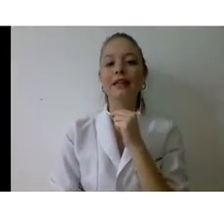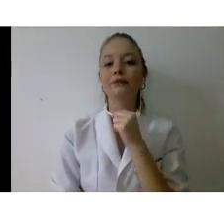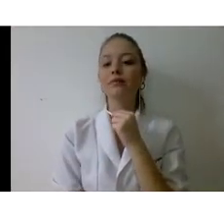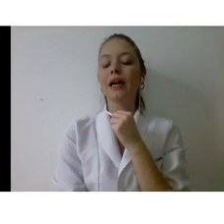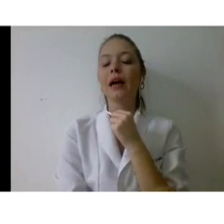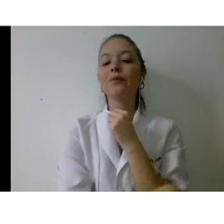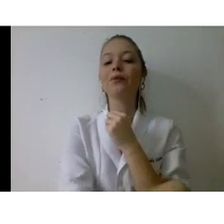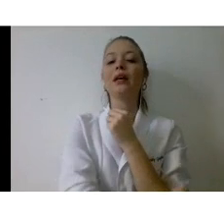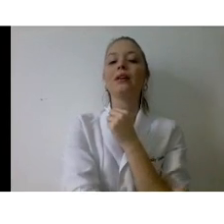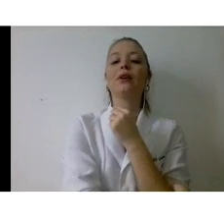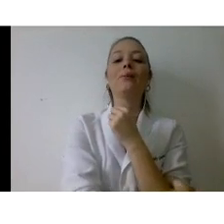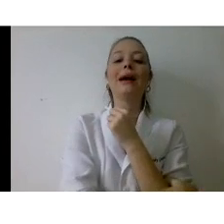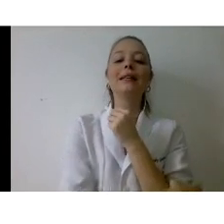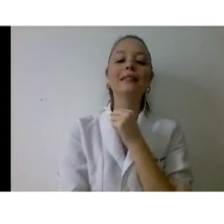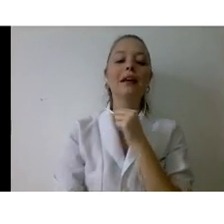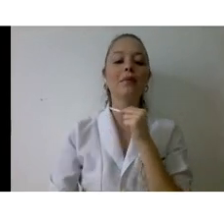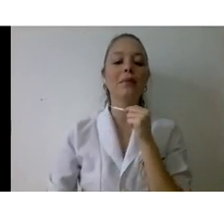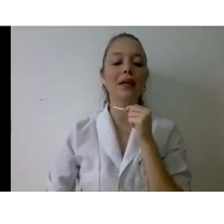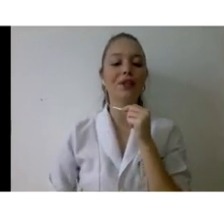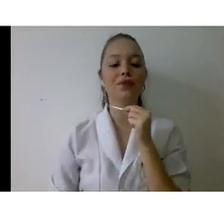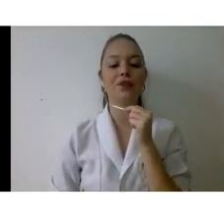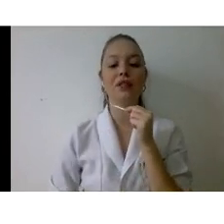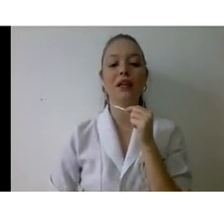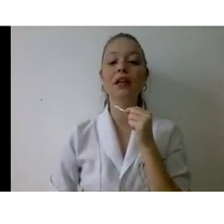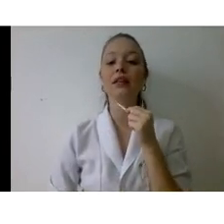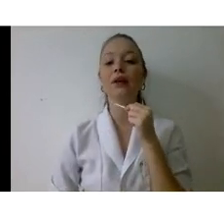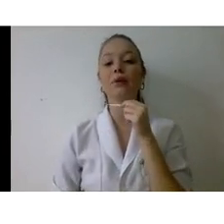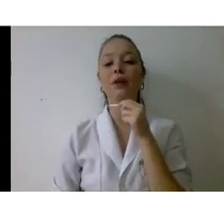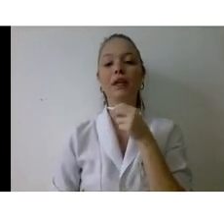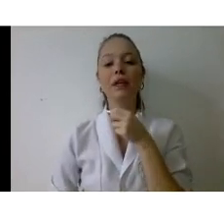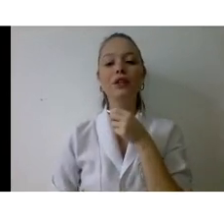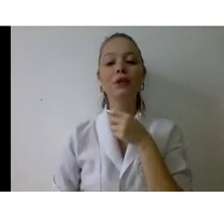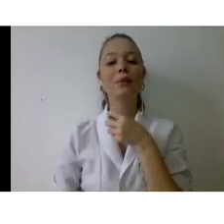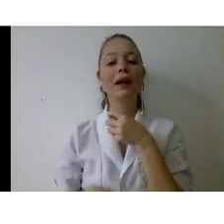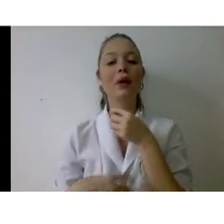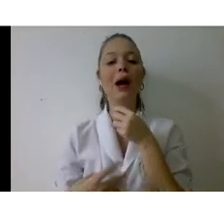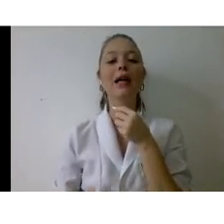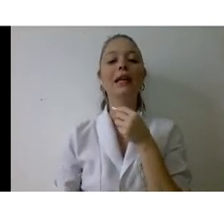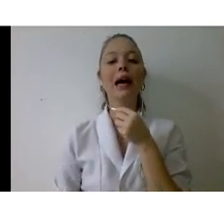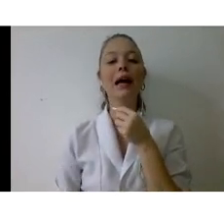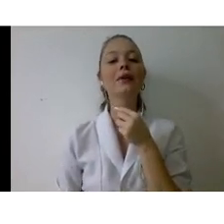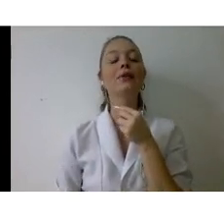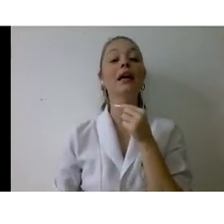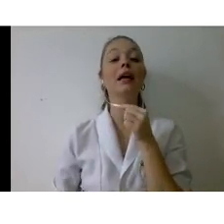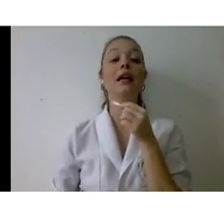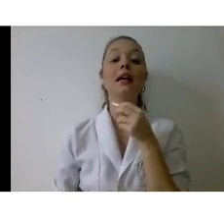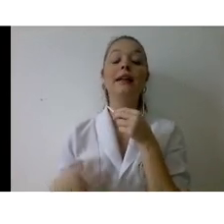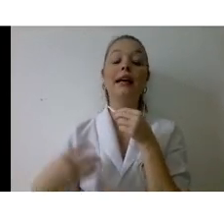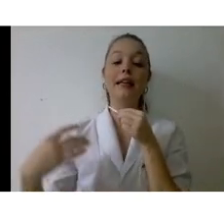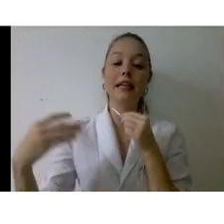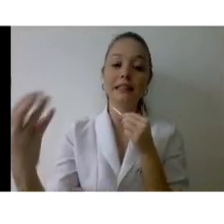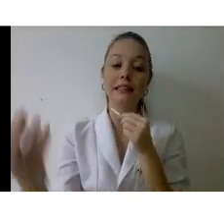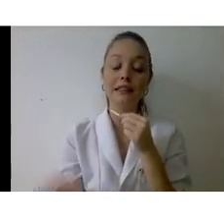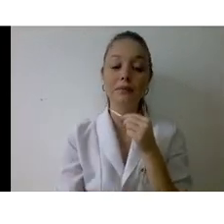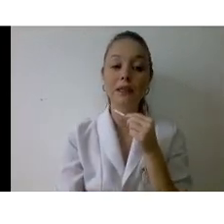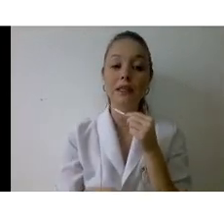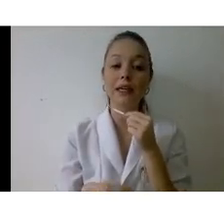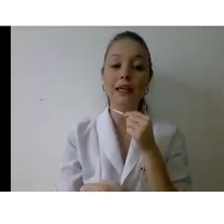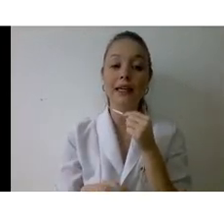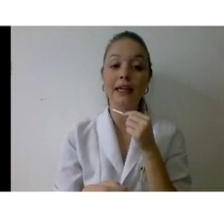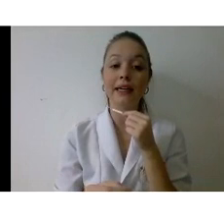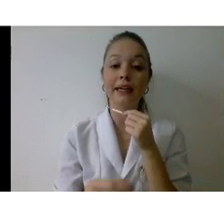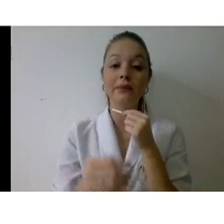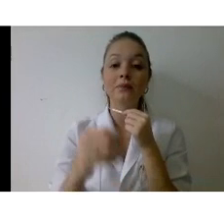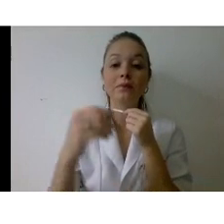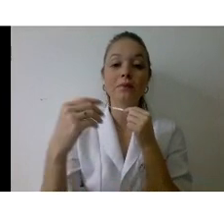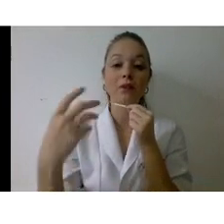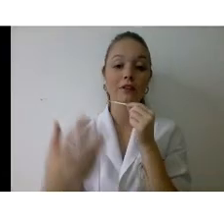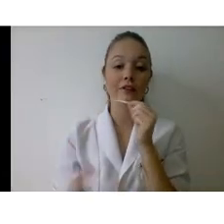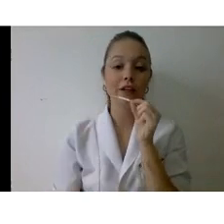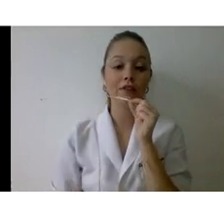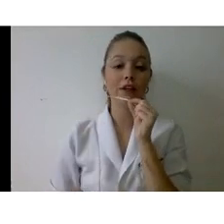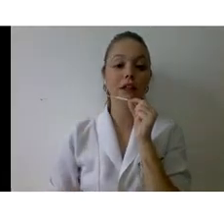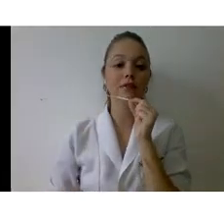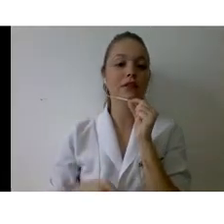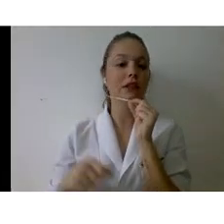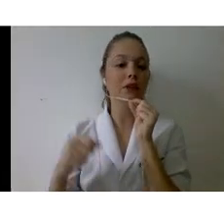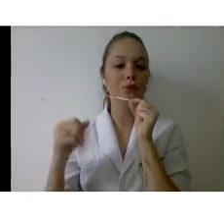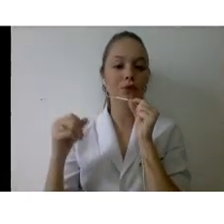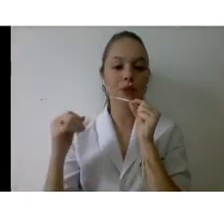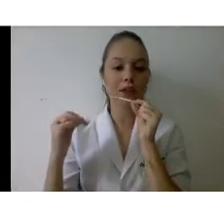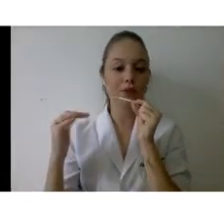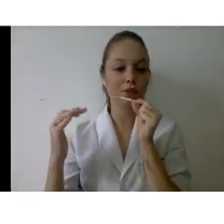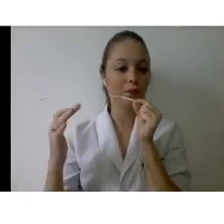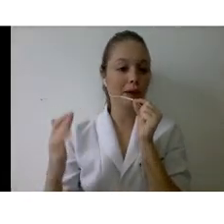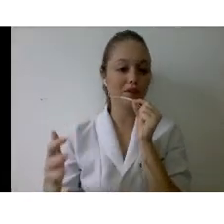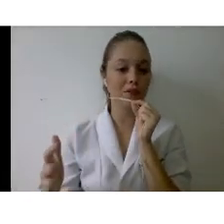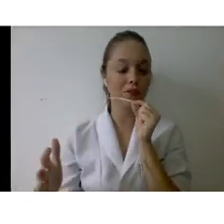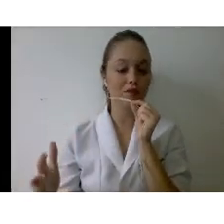ter nele, tá? Então, basicamente, você tem que ter um kit bem guardado, né? Tem que estar sempre verificando se